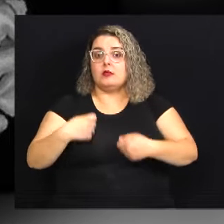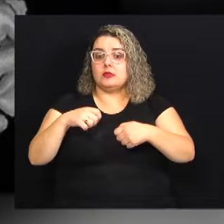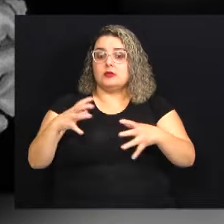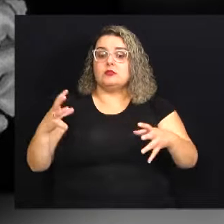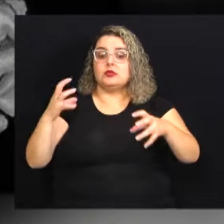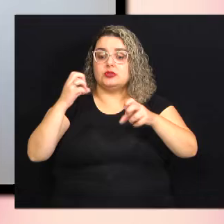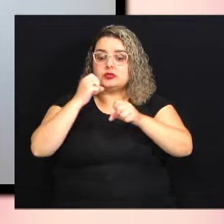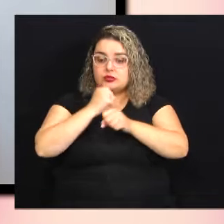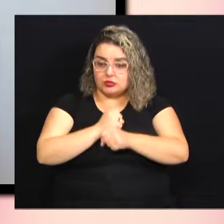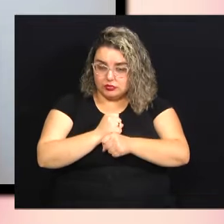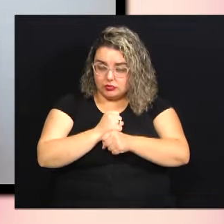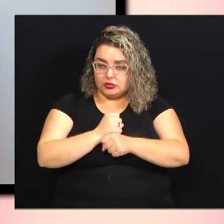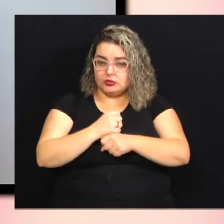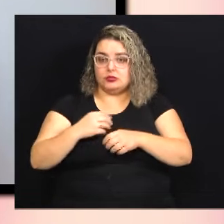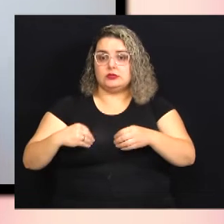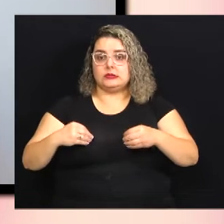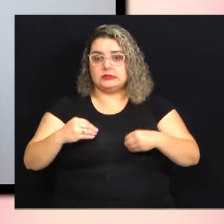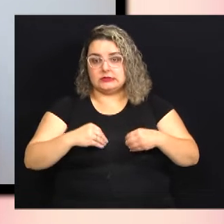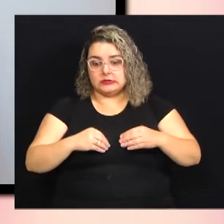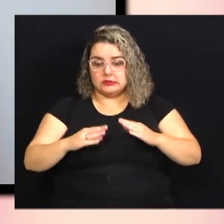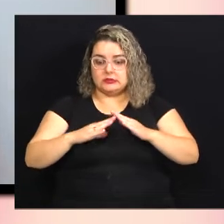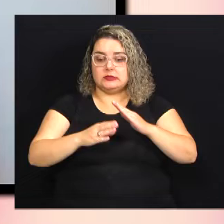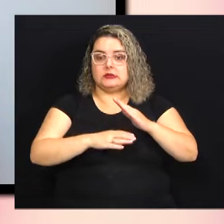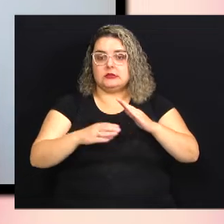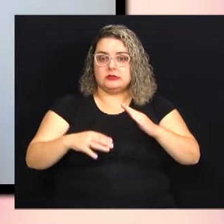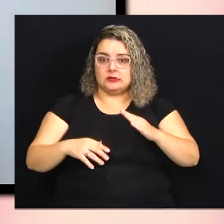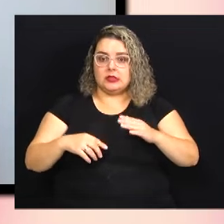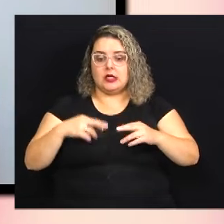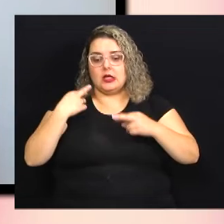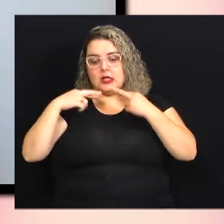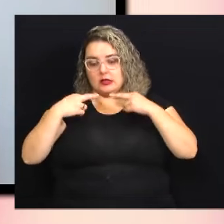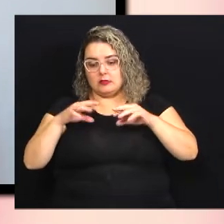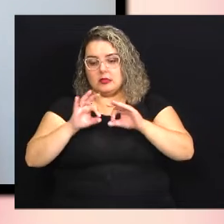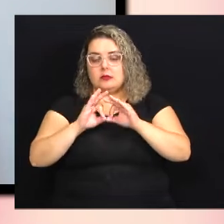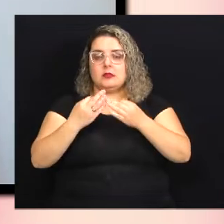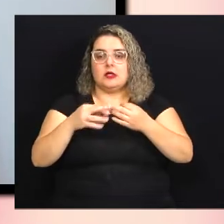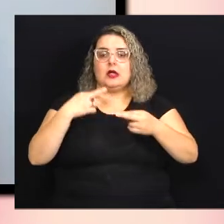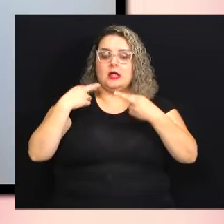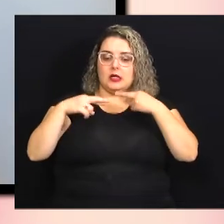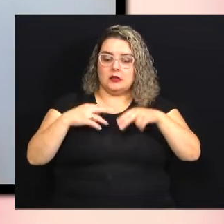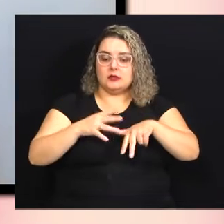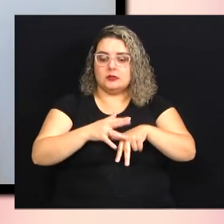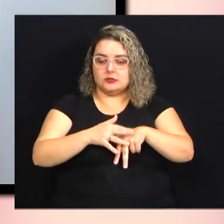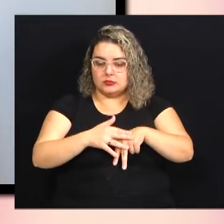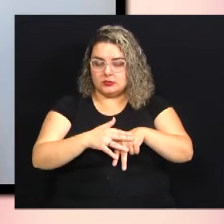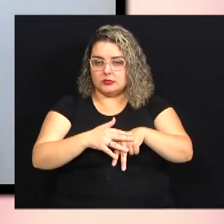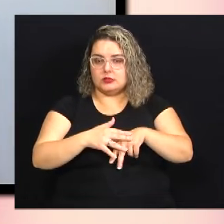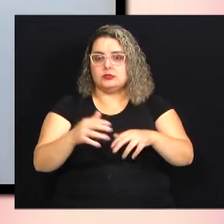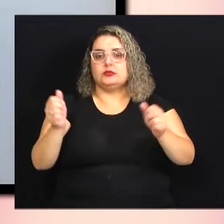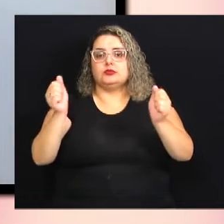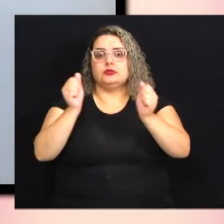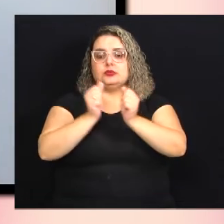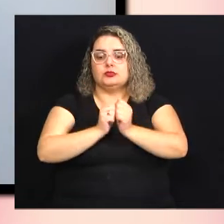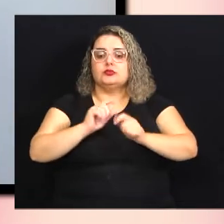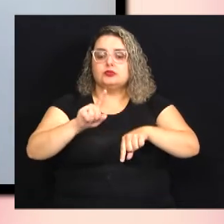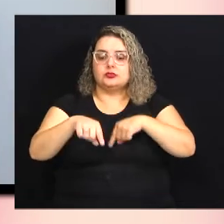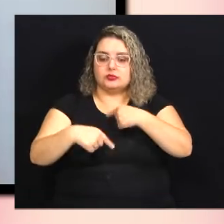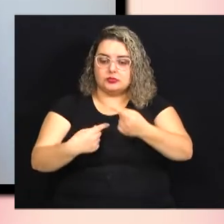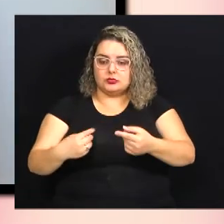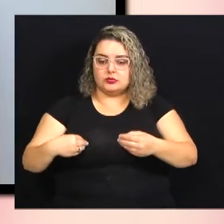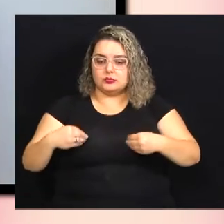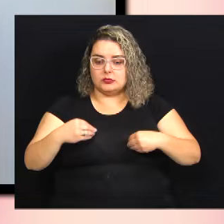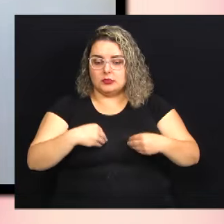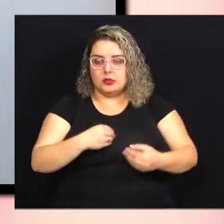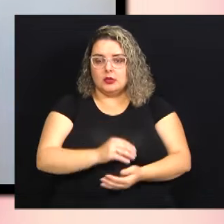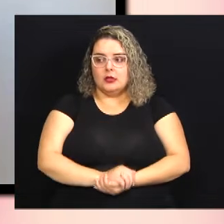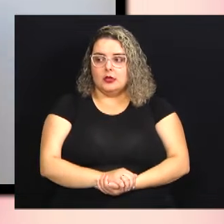o exame clínico, a queixa da família, a queixa do paciente, com os outros exames. Não